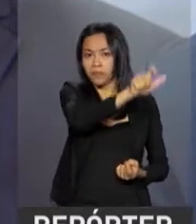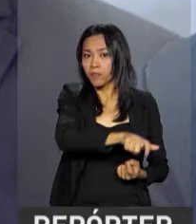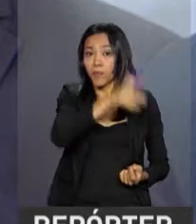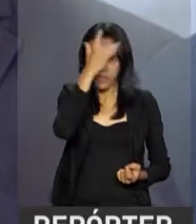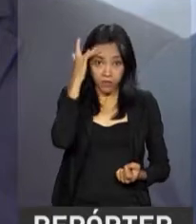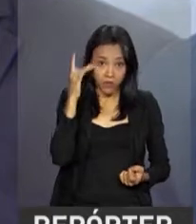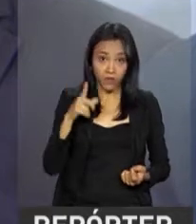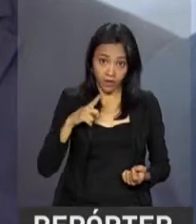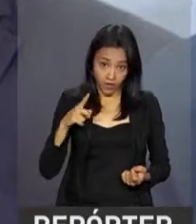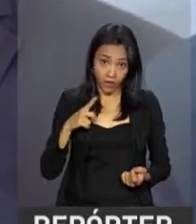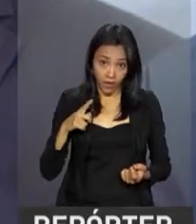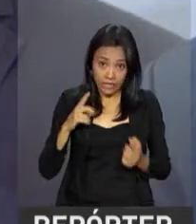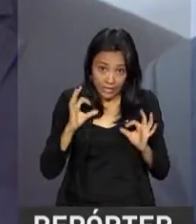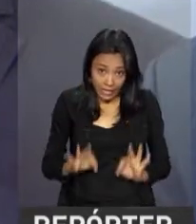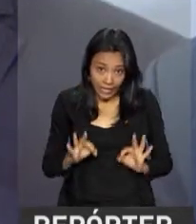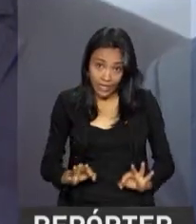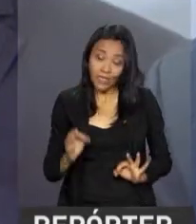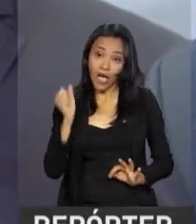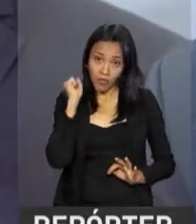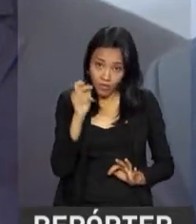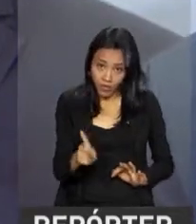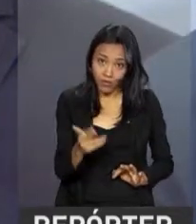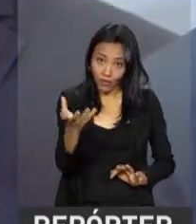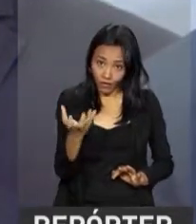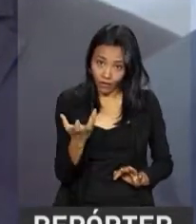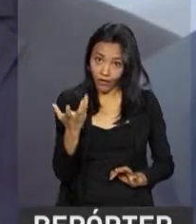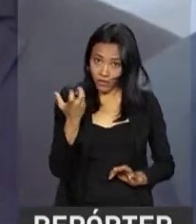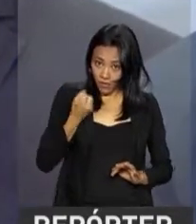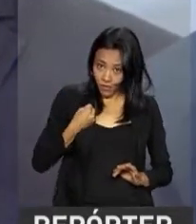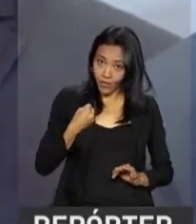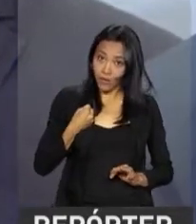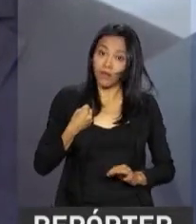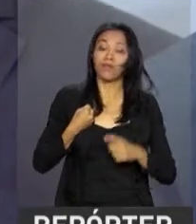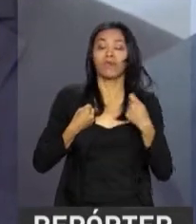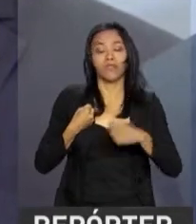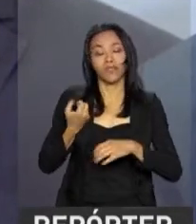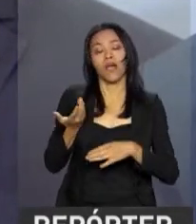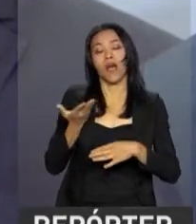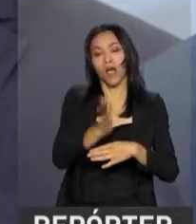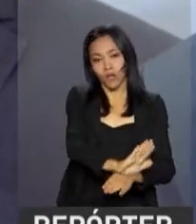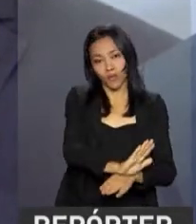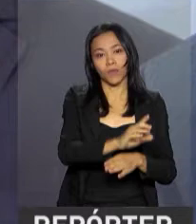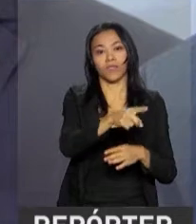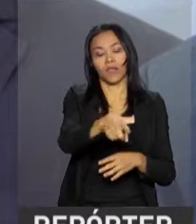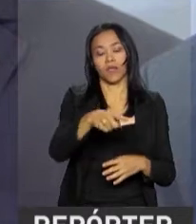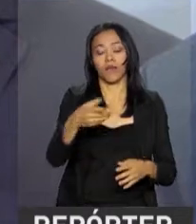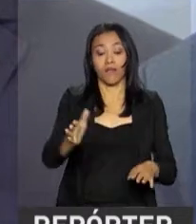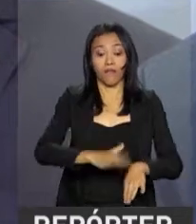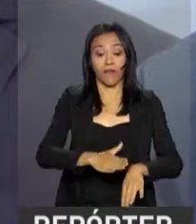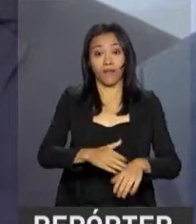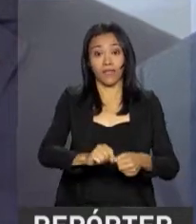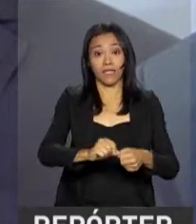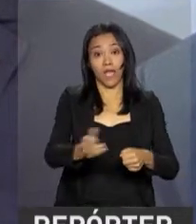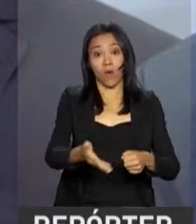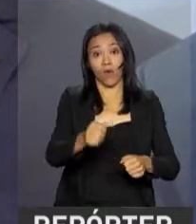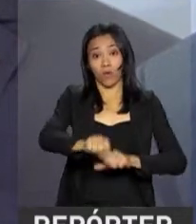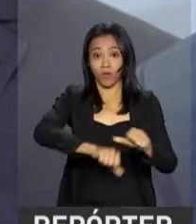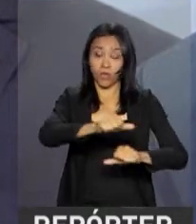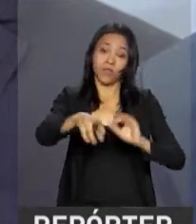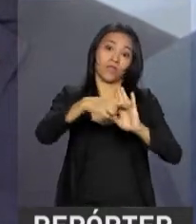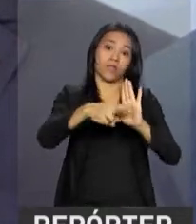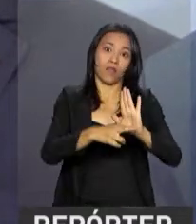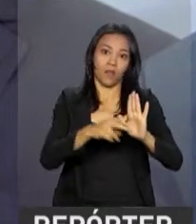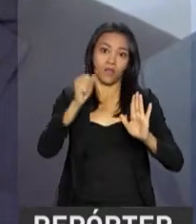querem ter a certeza que vão receber sua aposentadoria terão que ajudar o brasil a fazer a sua reforma agora porque não vai acontecer uma